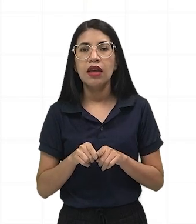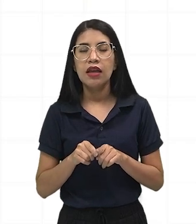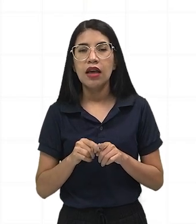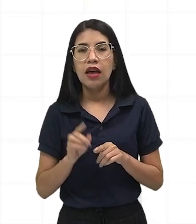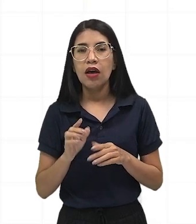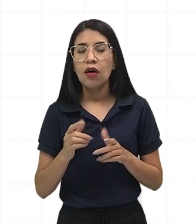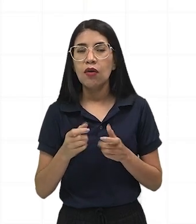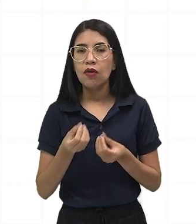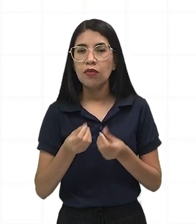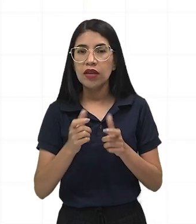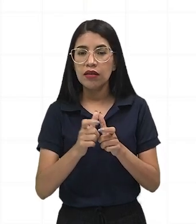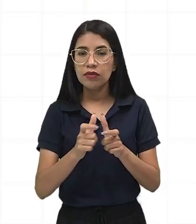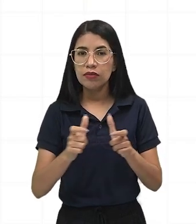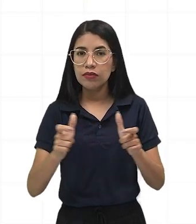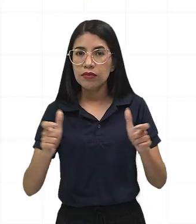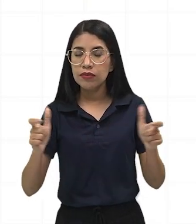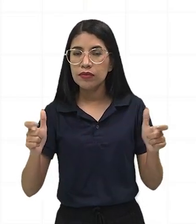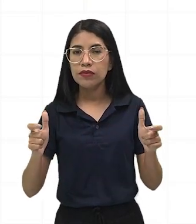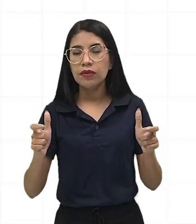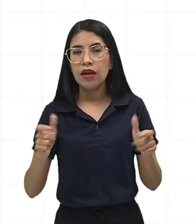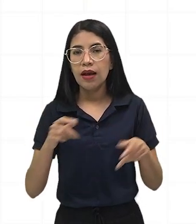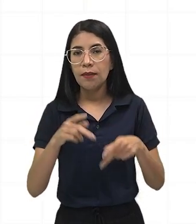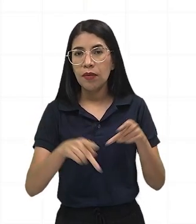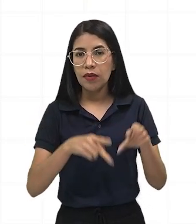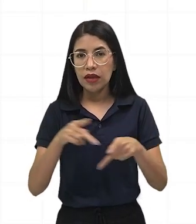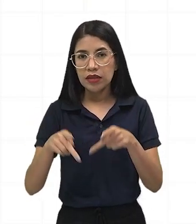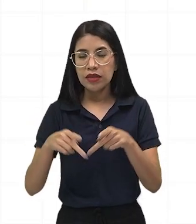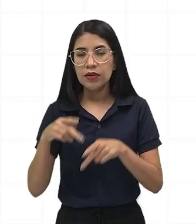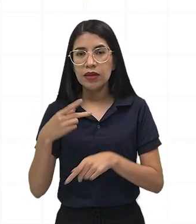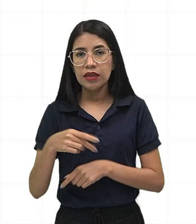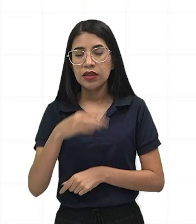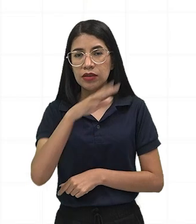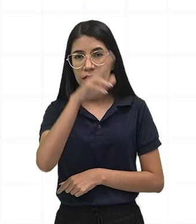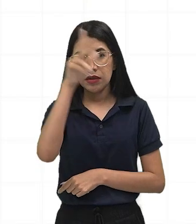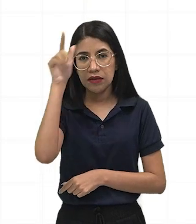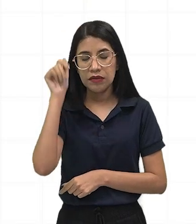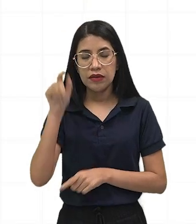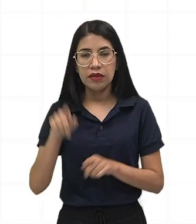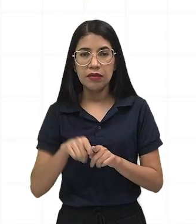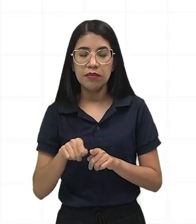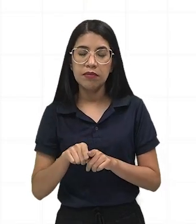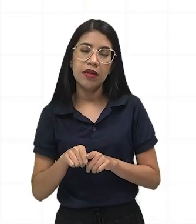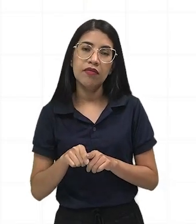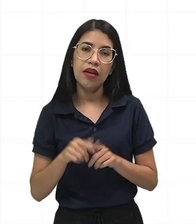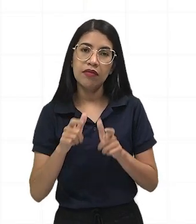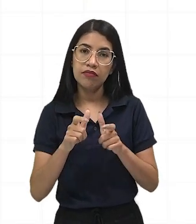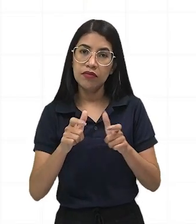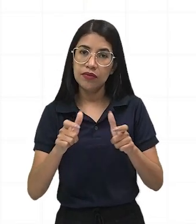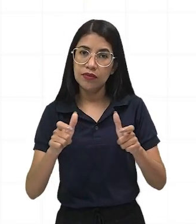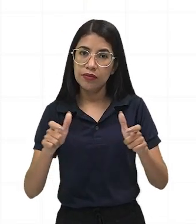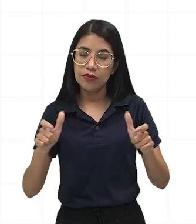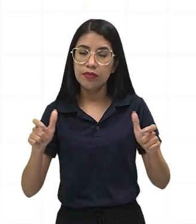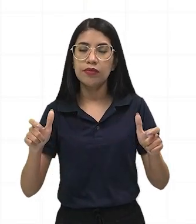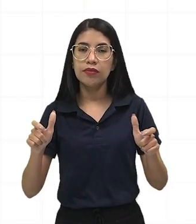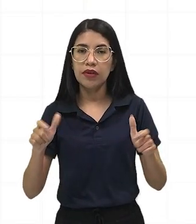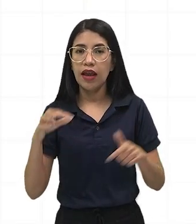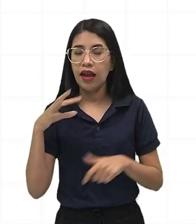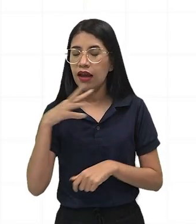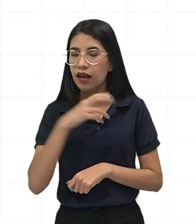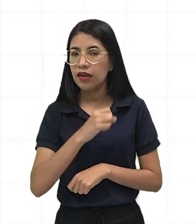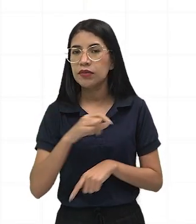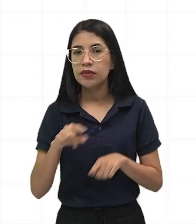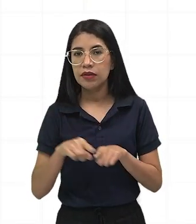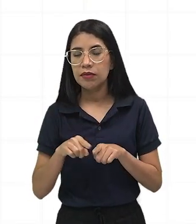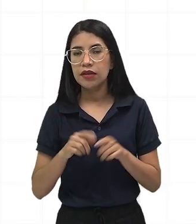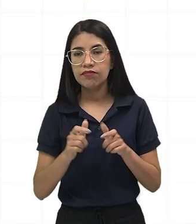crescimento populacional das cidades. Uma cidade que nem uma capital, que nem Manaus, cresce muito